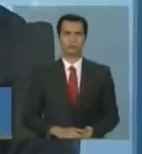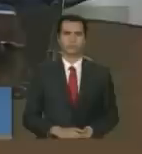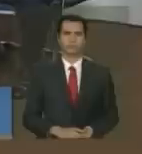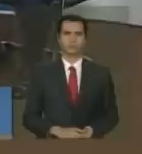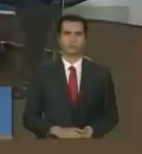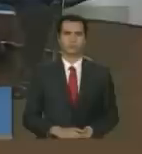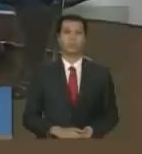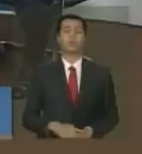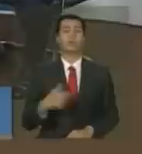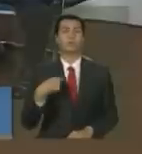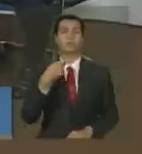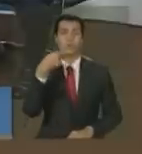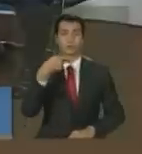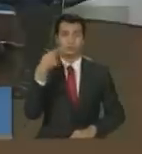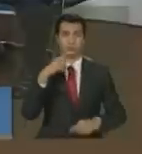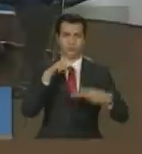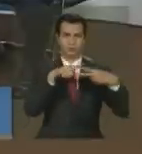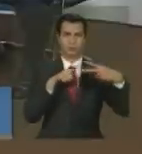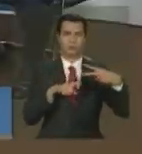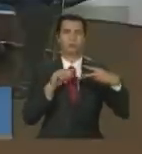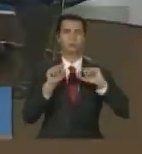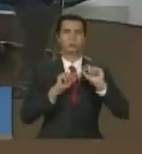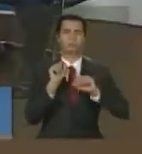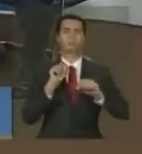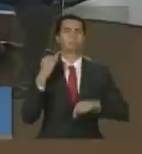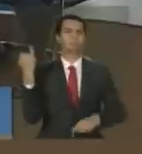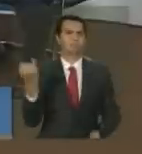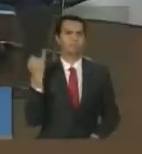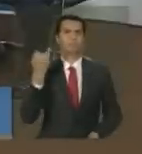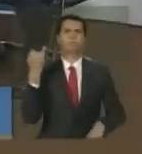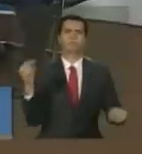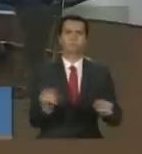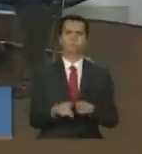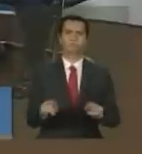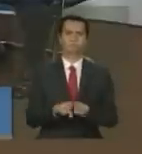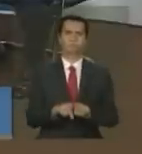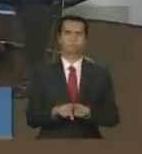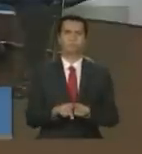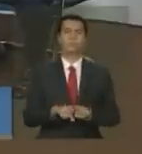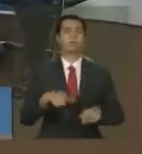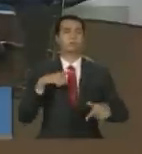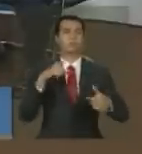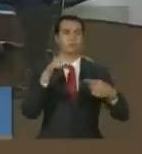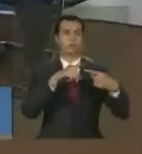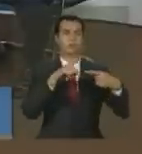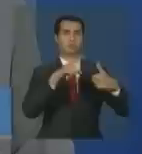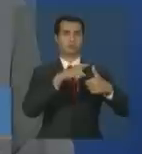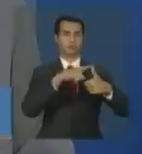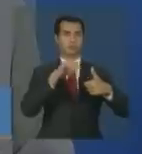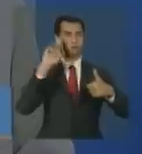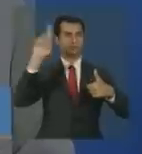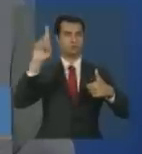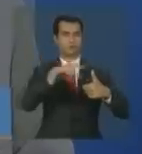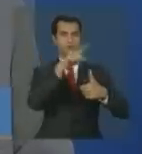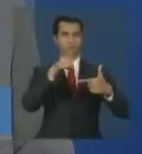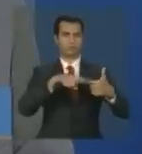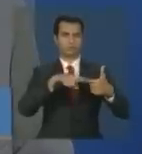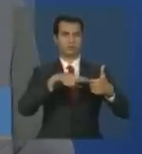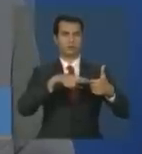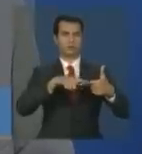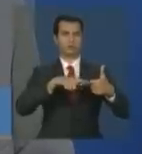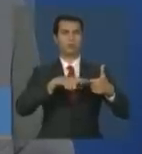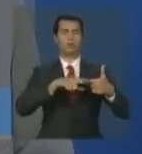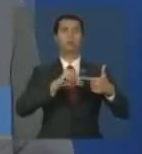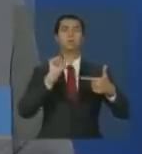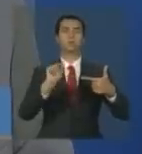rápidos comentários. Uma outra questão muito importante de ter o titular e o adjunto, né, e daí a obrigação